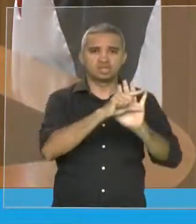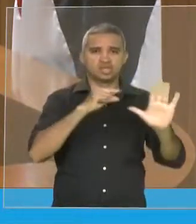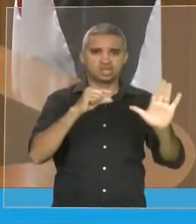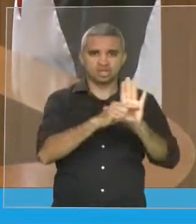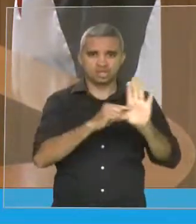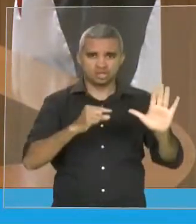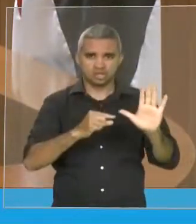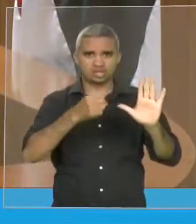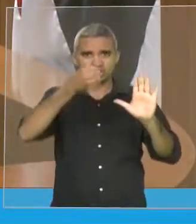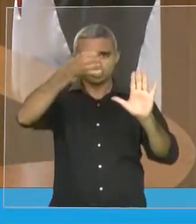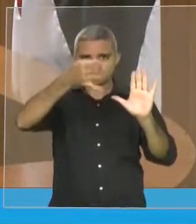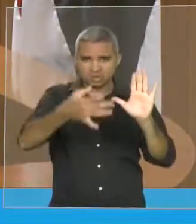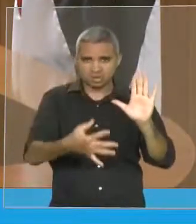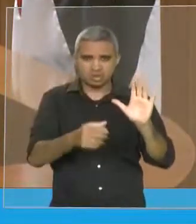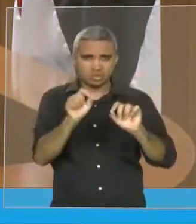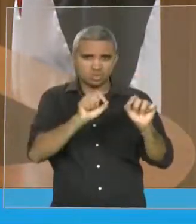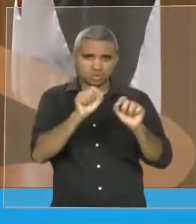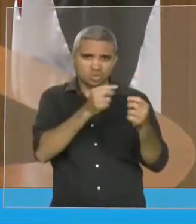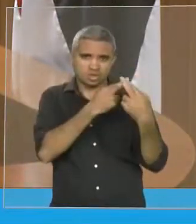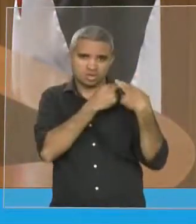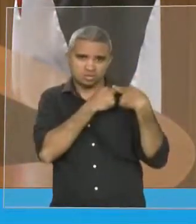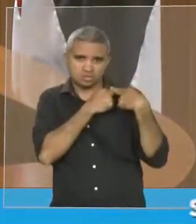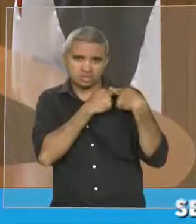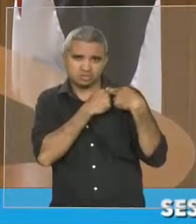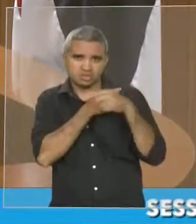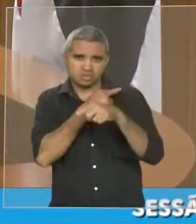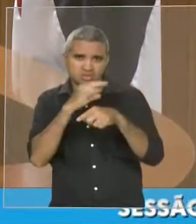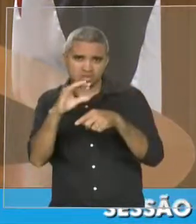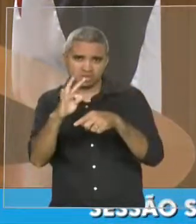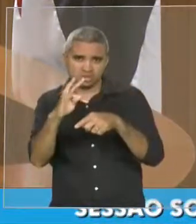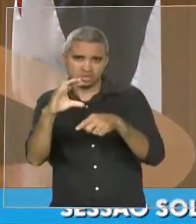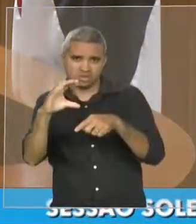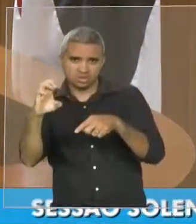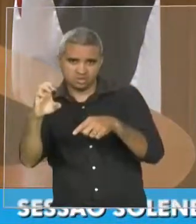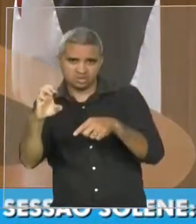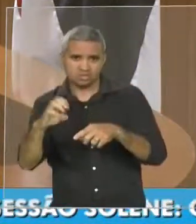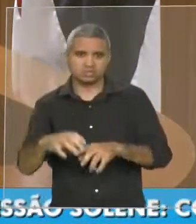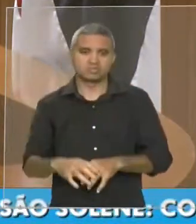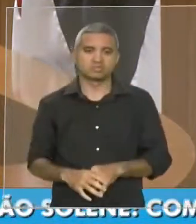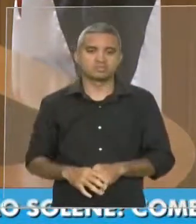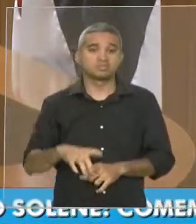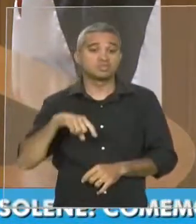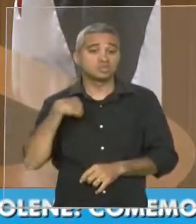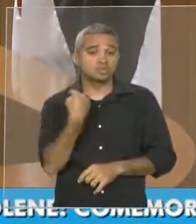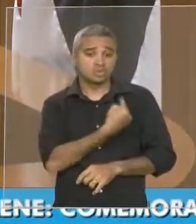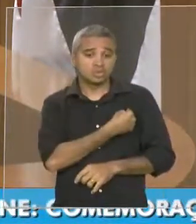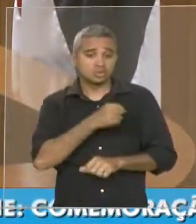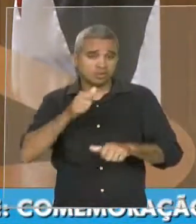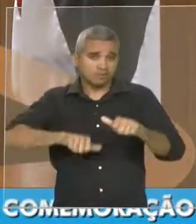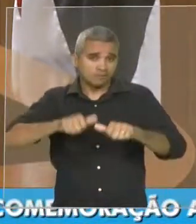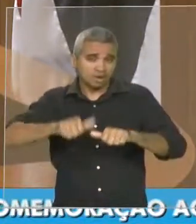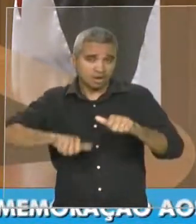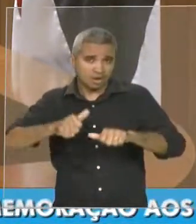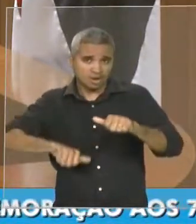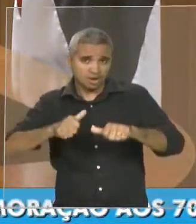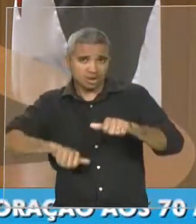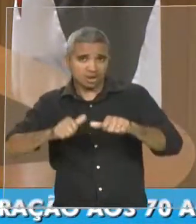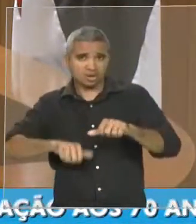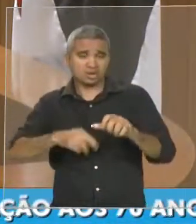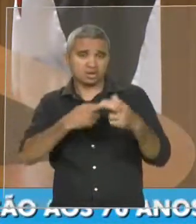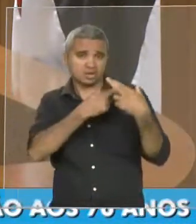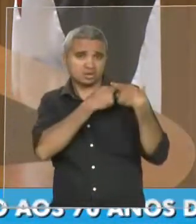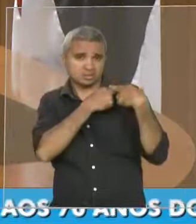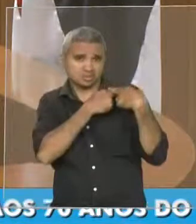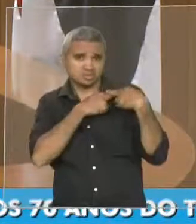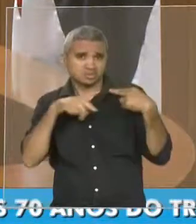do Tribunal de Contas. Ao examinarmos as competências lá estabelecidas, se vê